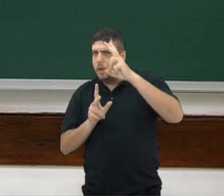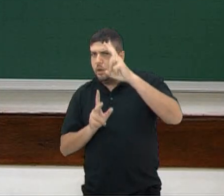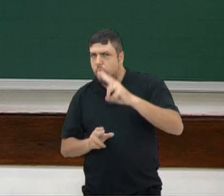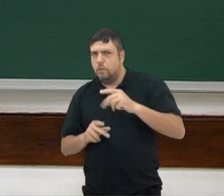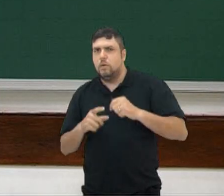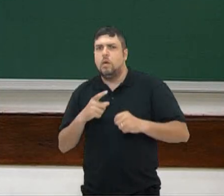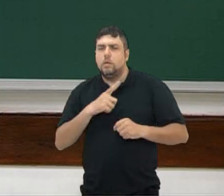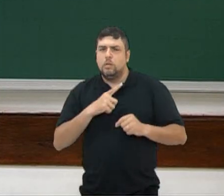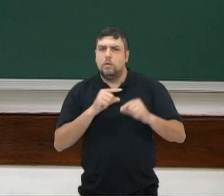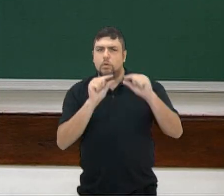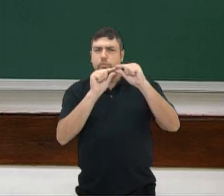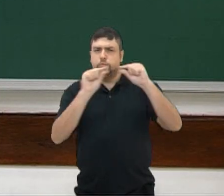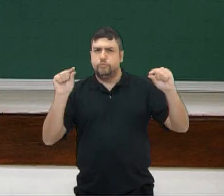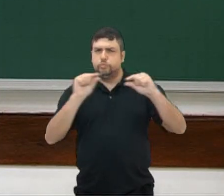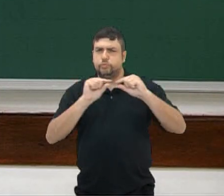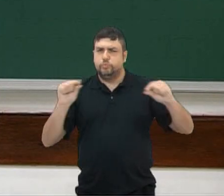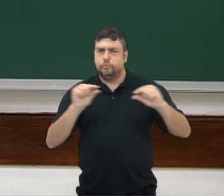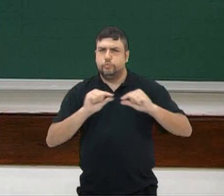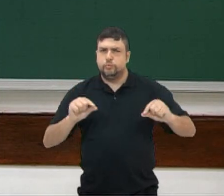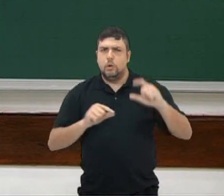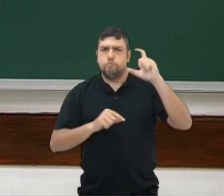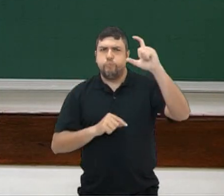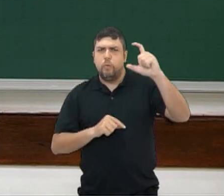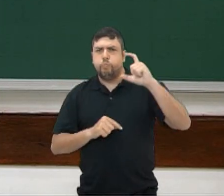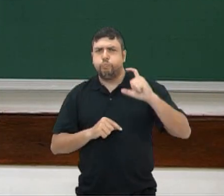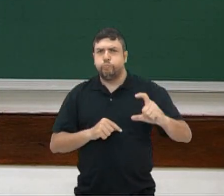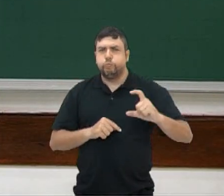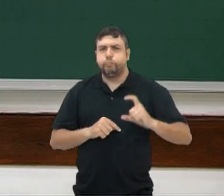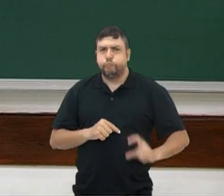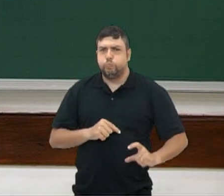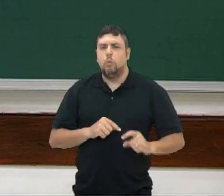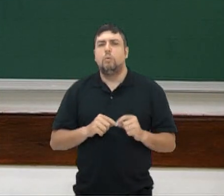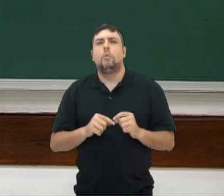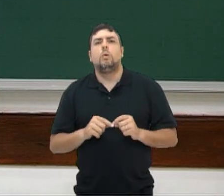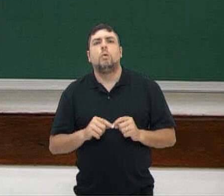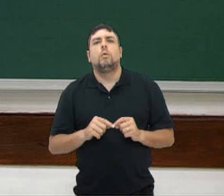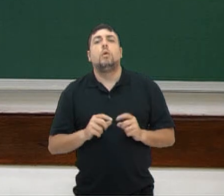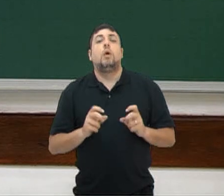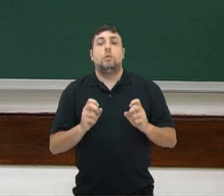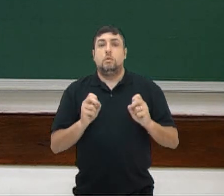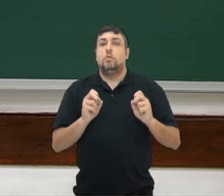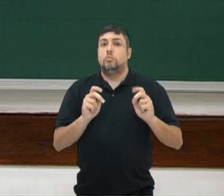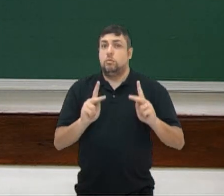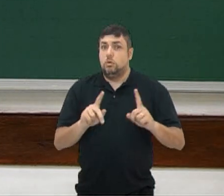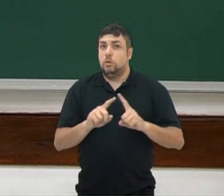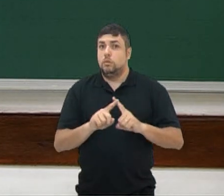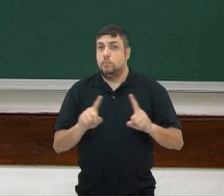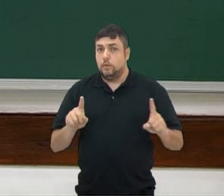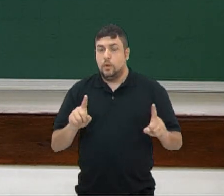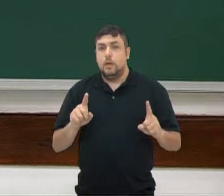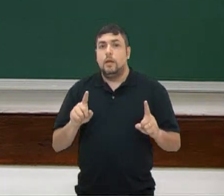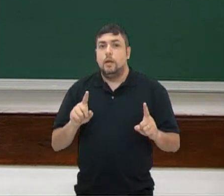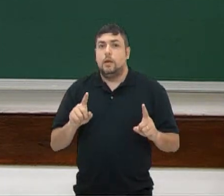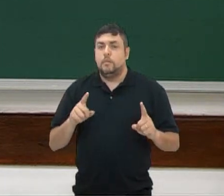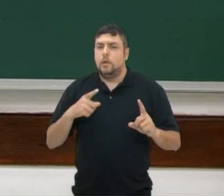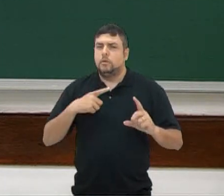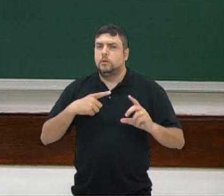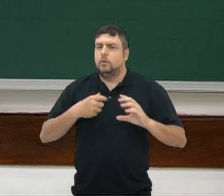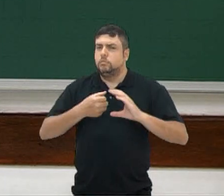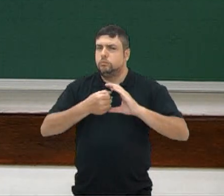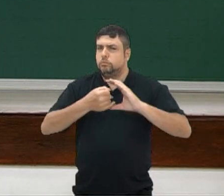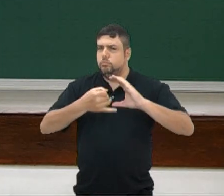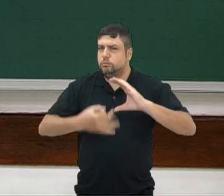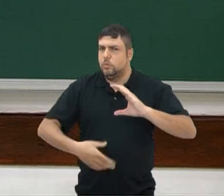estruturado em versos e estrofes, mas independente disso, né, ele ainda traz essas características bem presentes no modernismo,